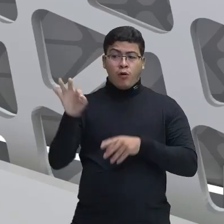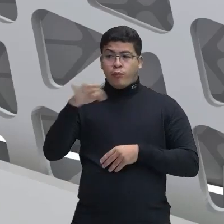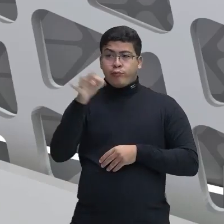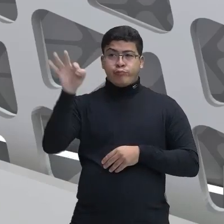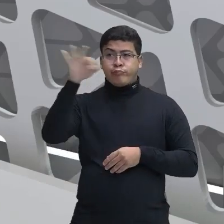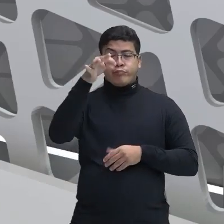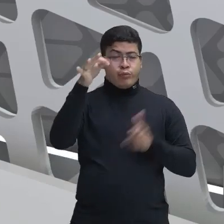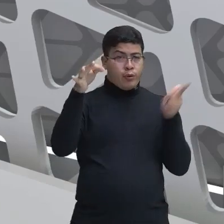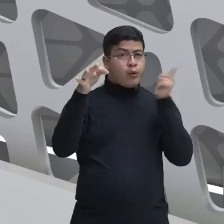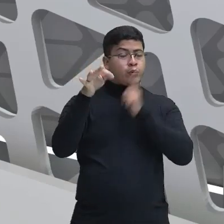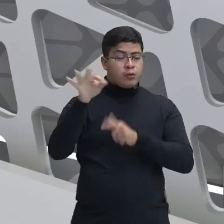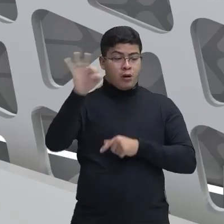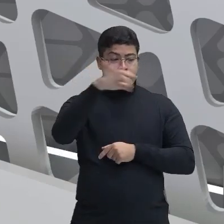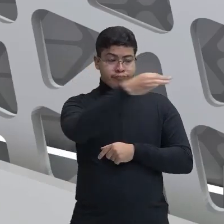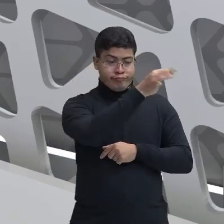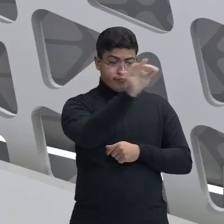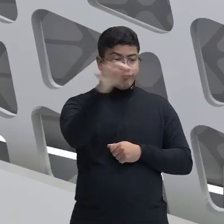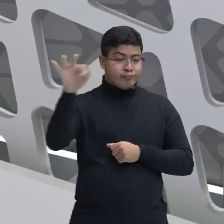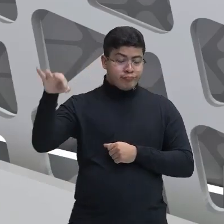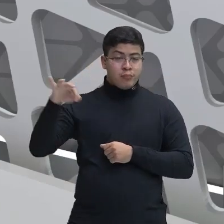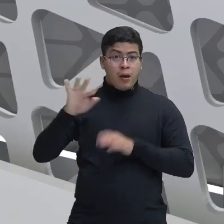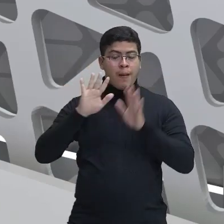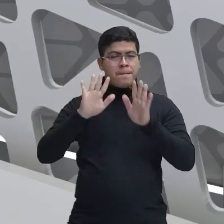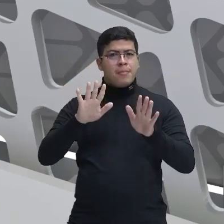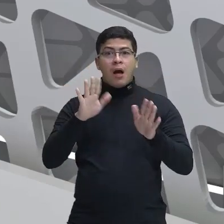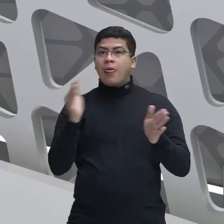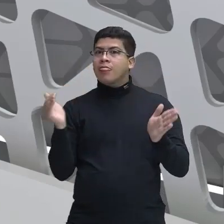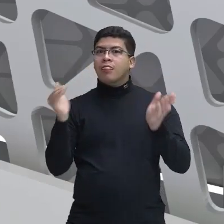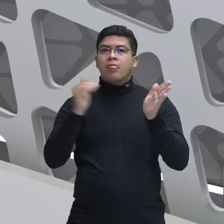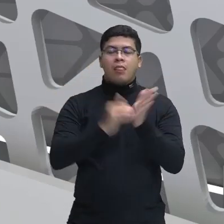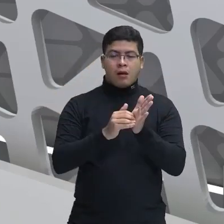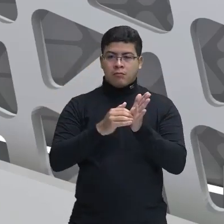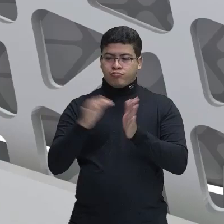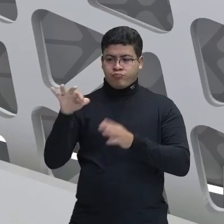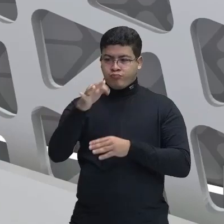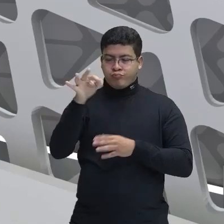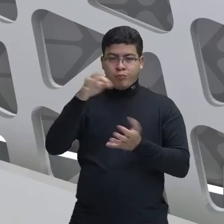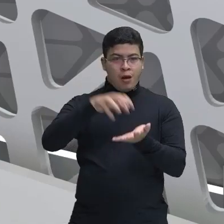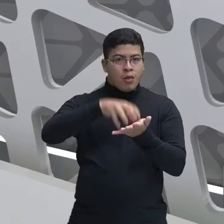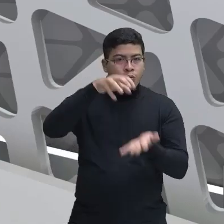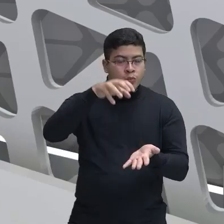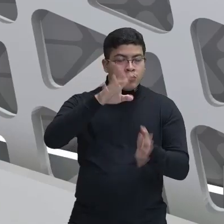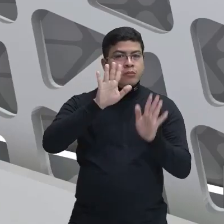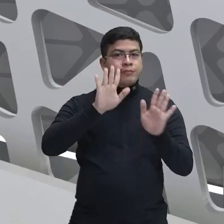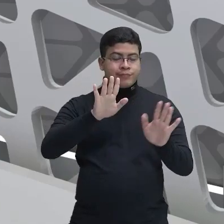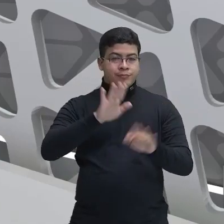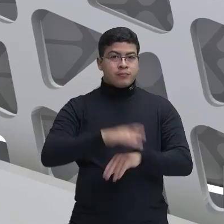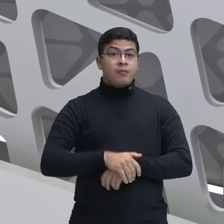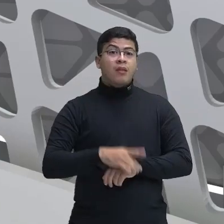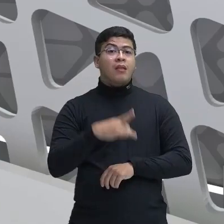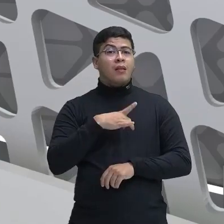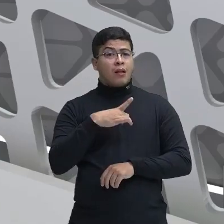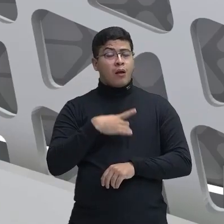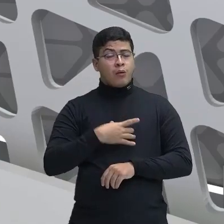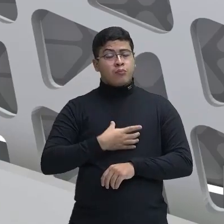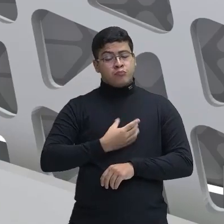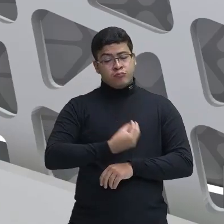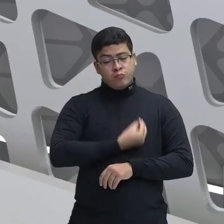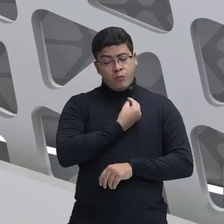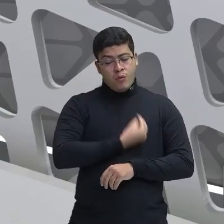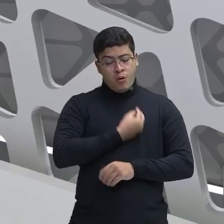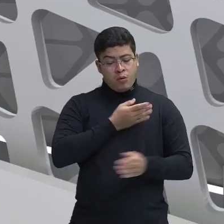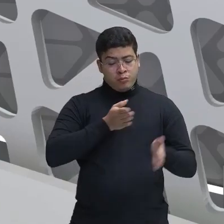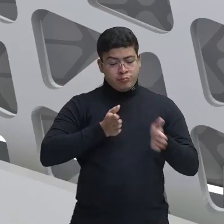espaço, consegue percorrer esse caminho. Só que até ele chegar na fase adulta, existe uma fase ali do seu ciclo de vida que